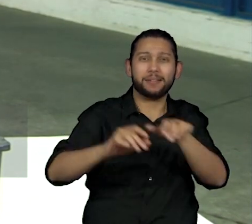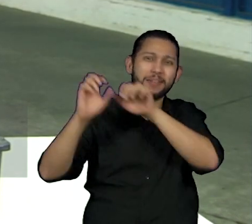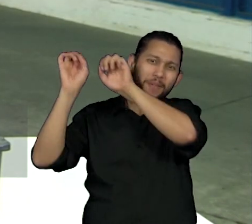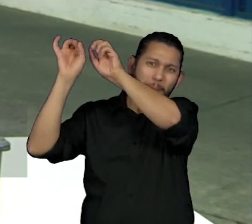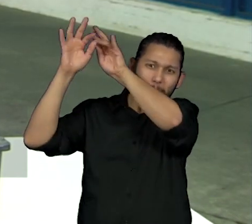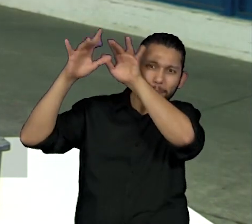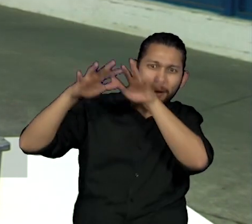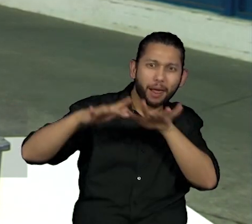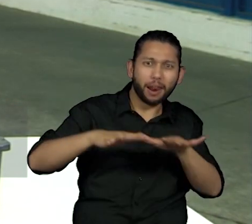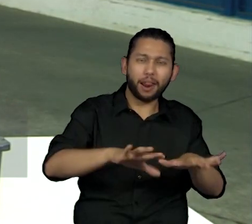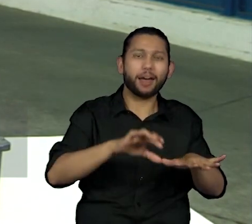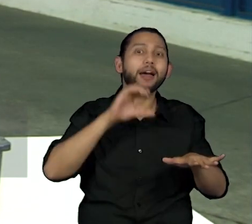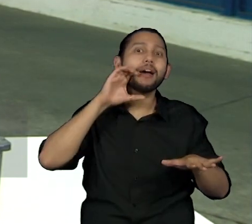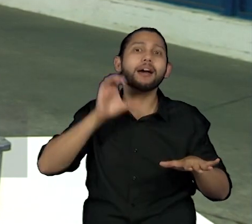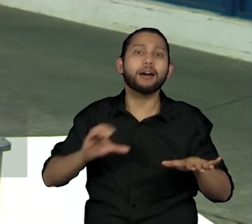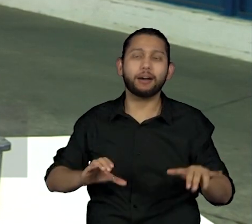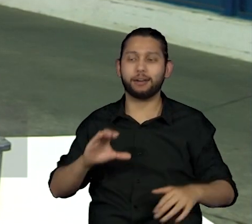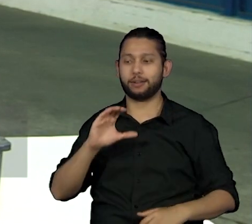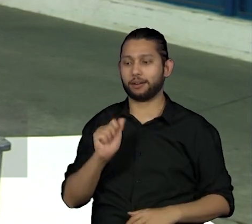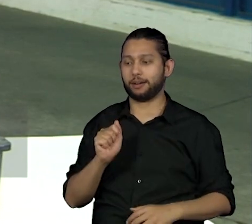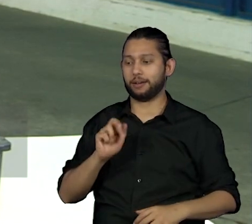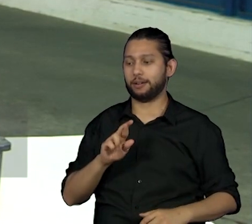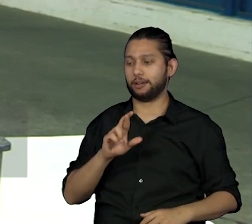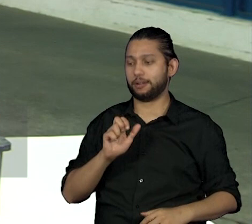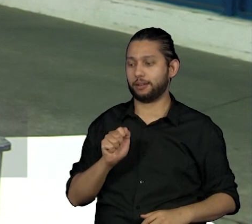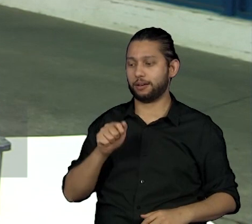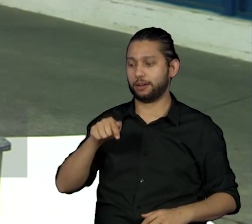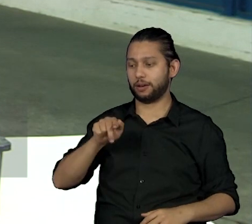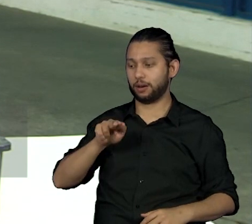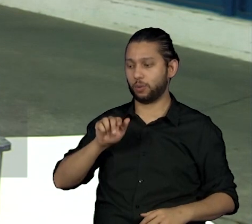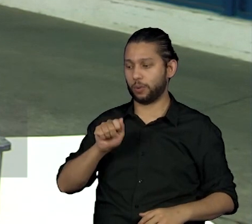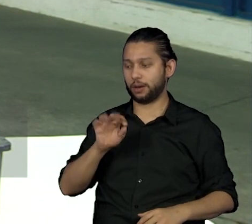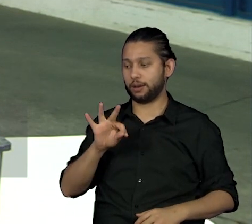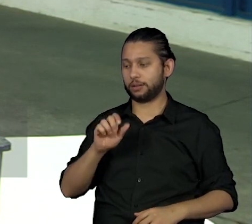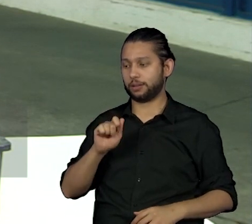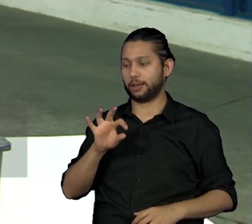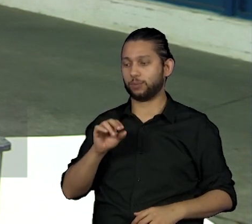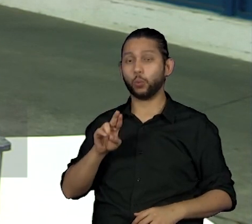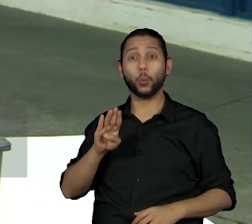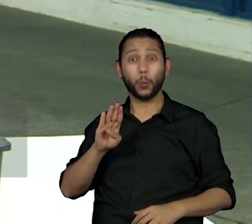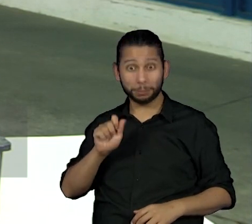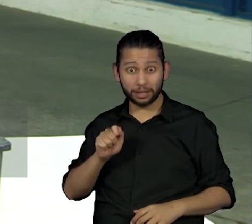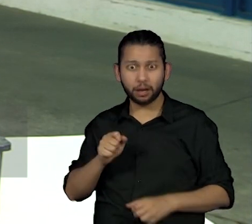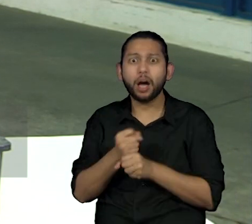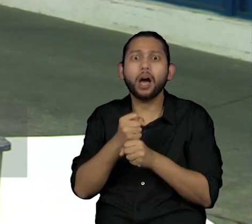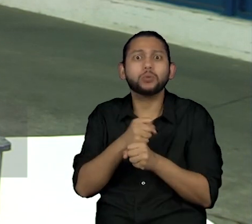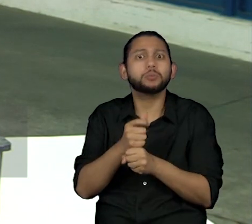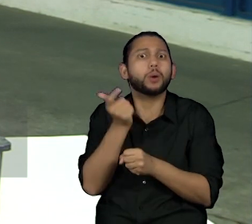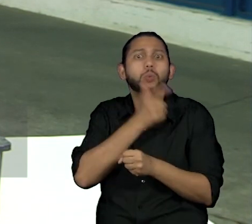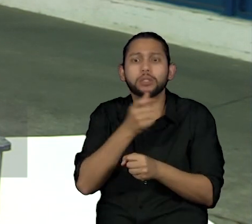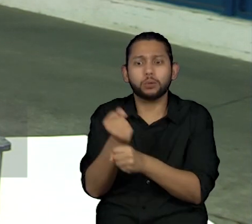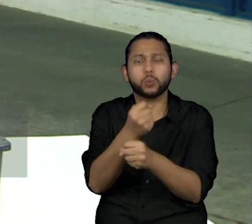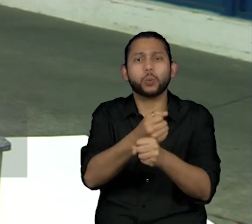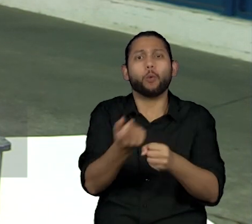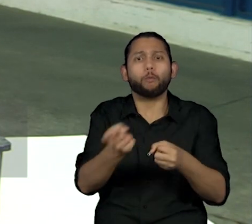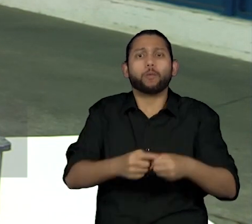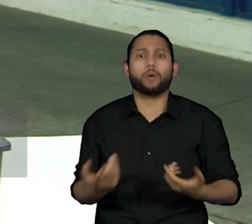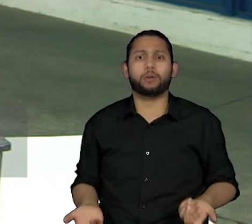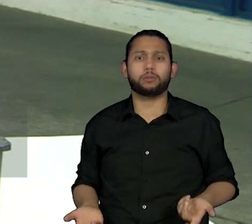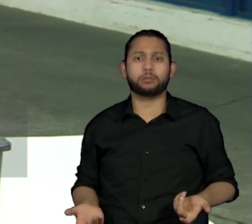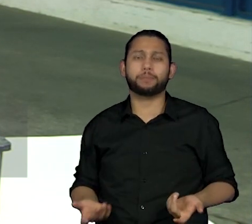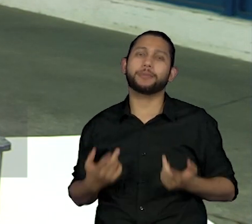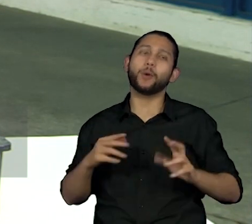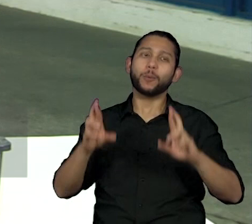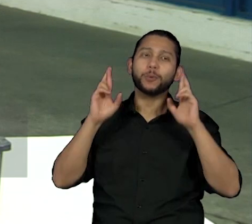terra sobre Caraguatatuba. A cidade sofreu grandes consequências e levou muitos anos para se recuperar. Entenderam? Então eu espero